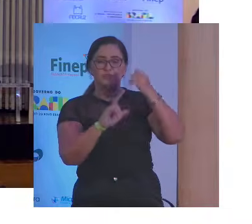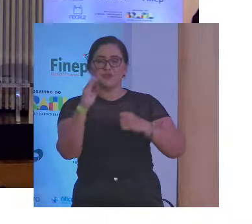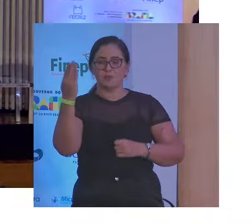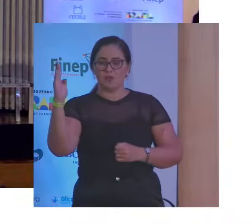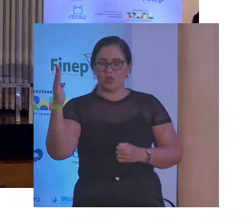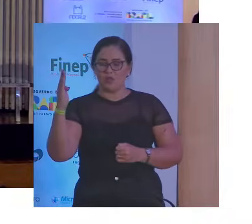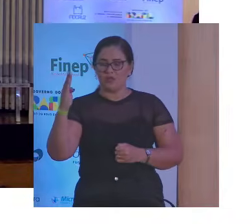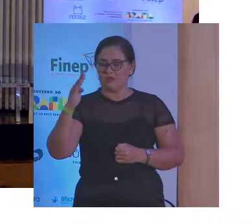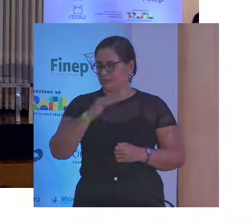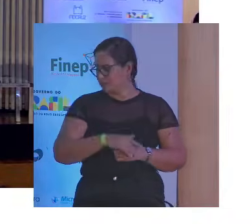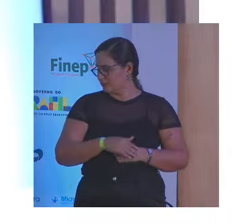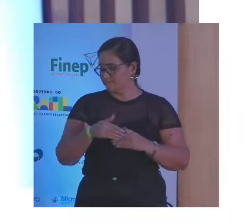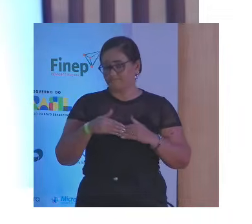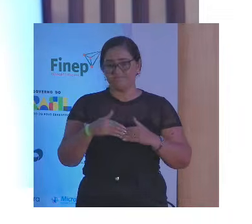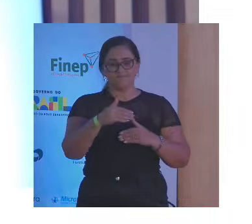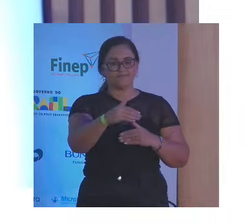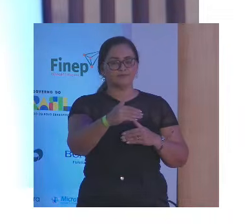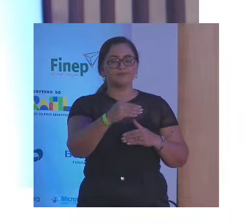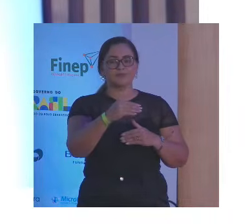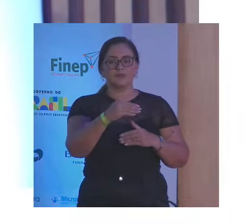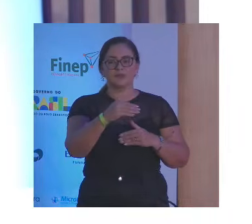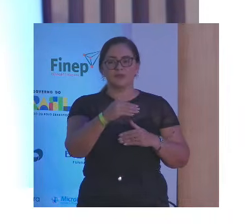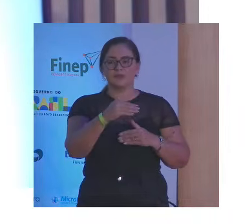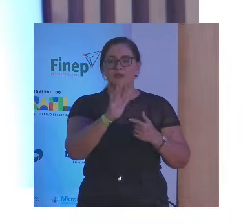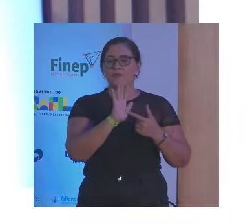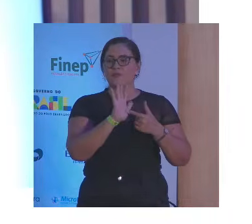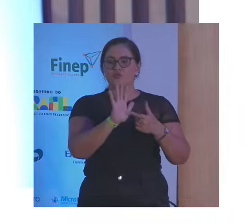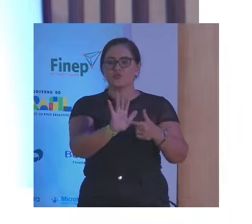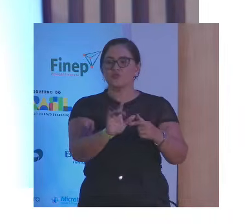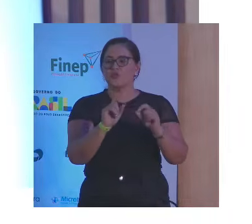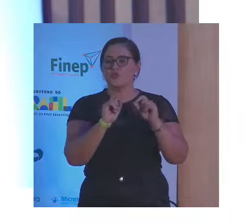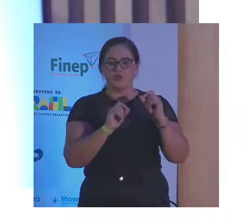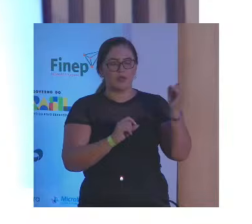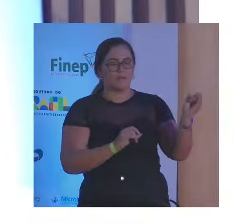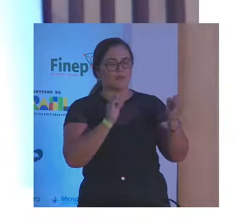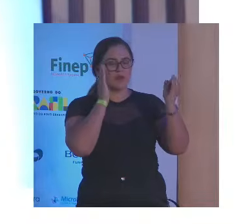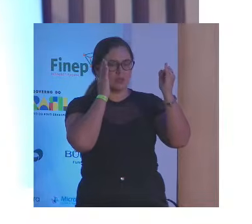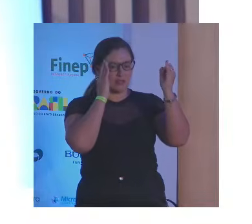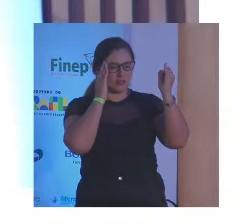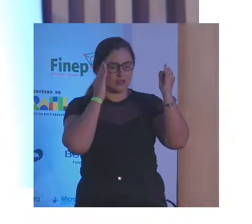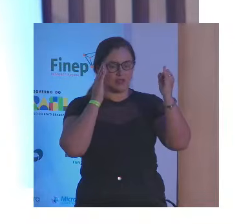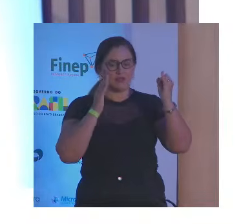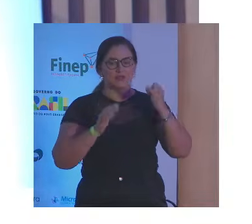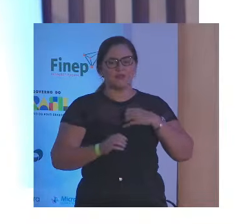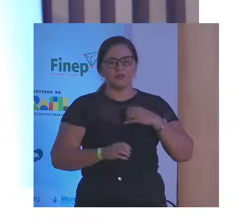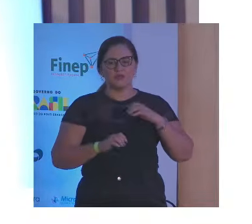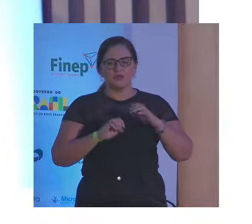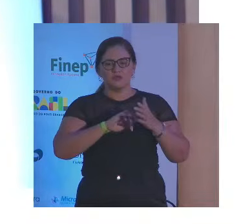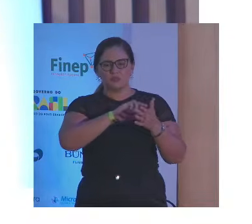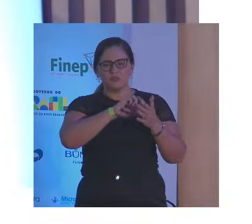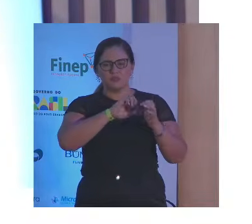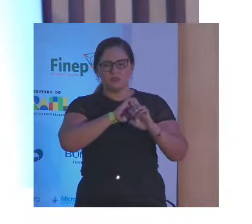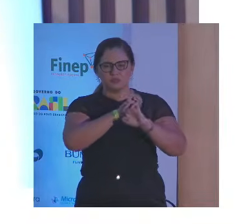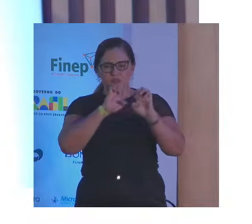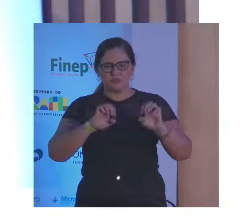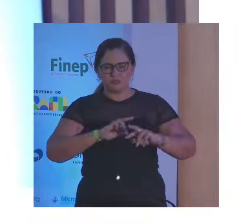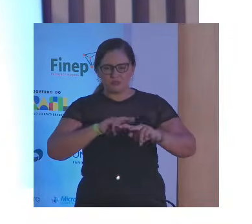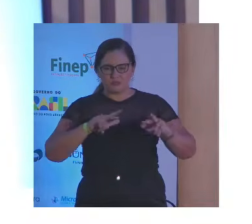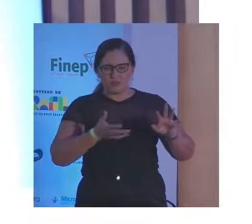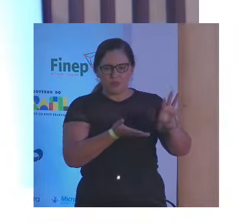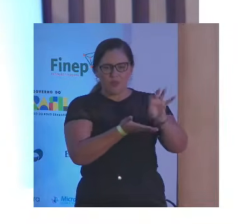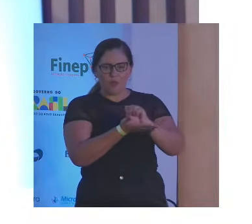biológica. Recentemente, né, se demonstrou que a importância desses ecossistemas no armazenamento do